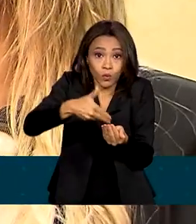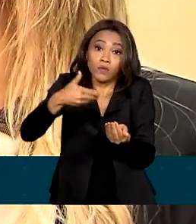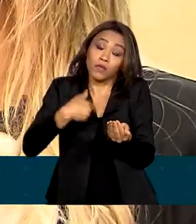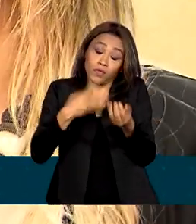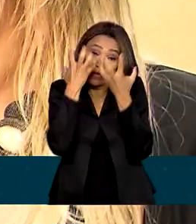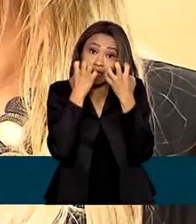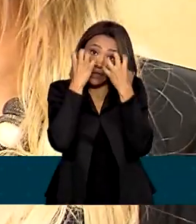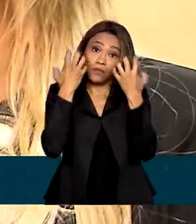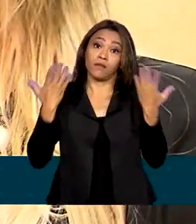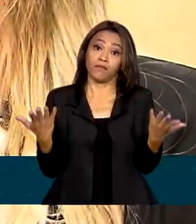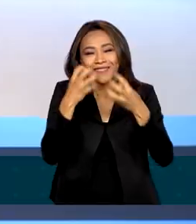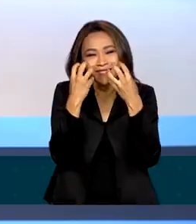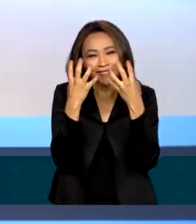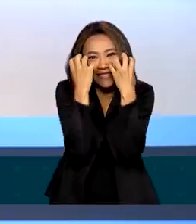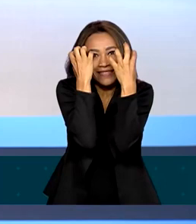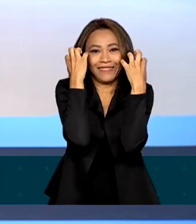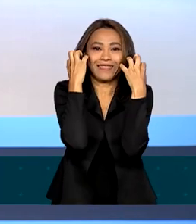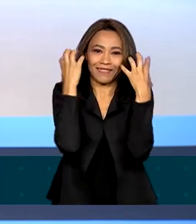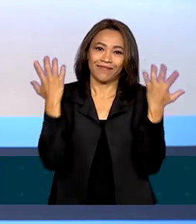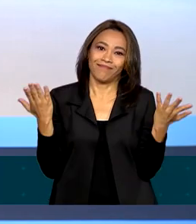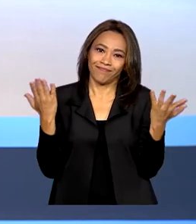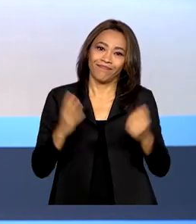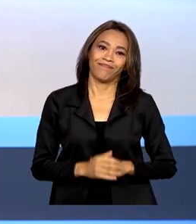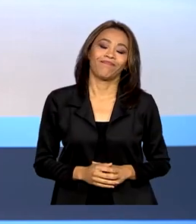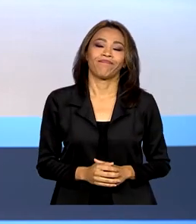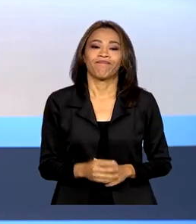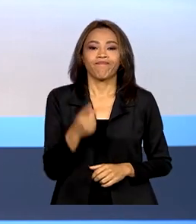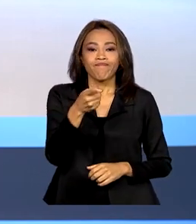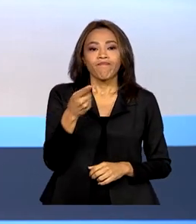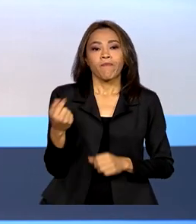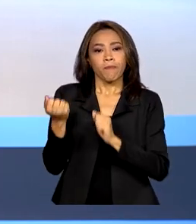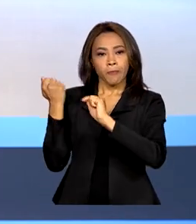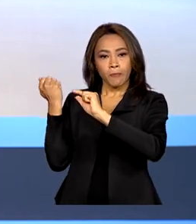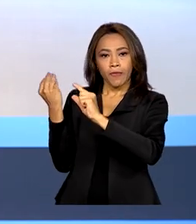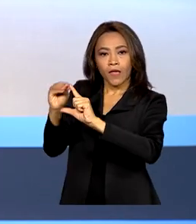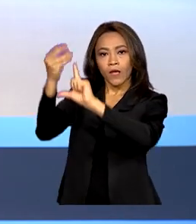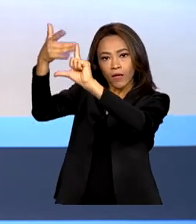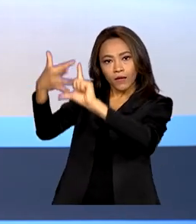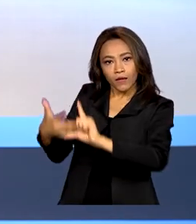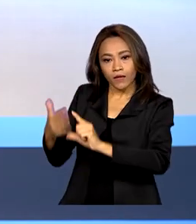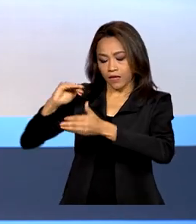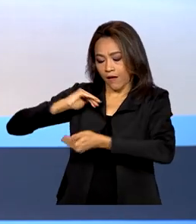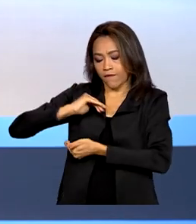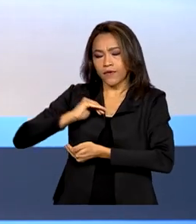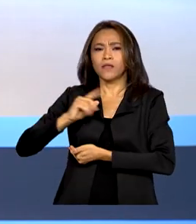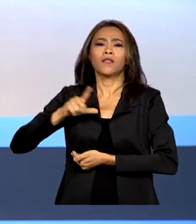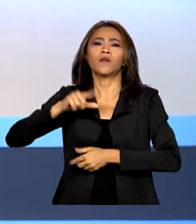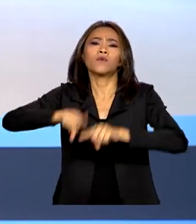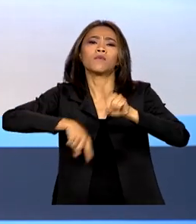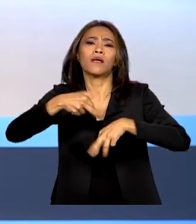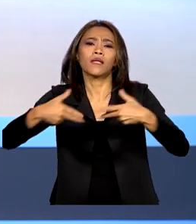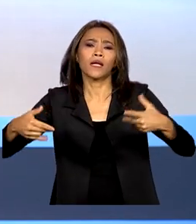causar alguma irritação no site da Anvisa está a lista completa dos produtos proibidos